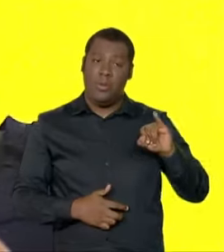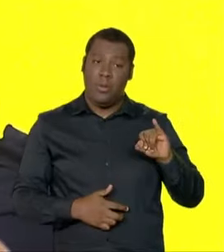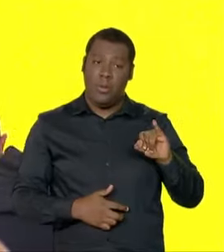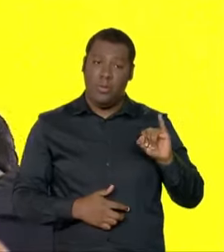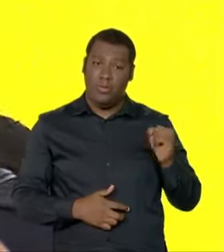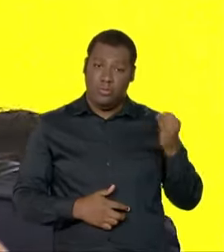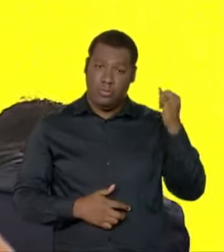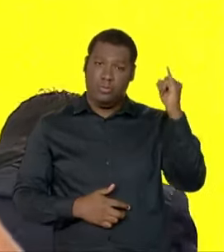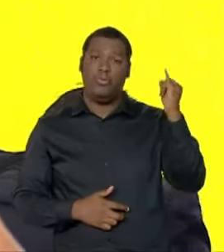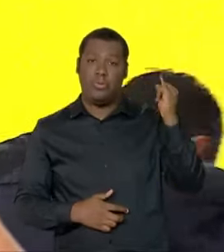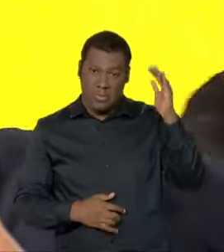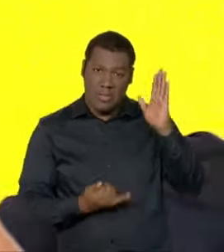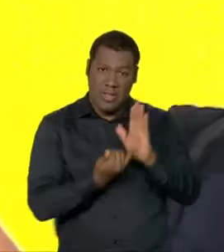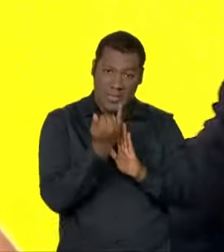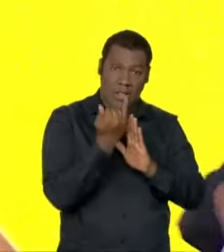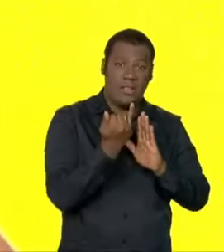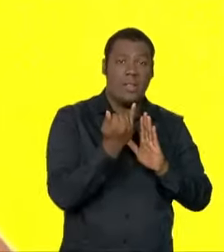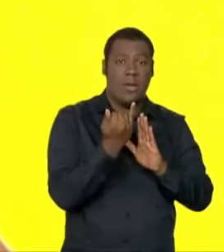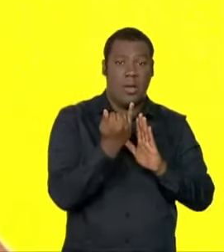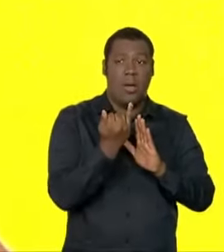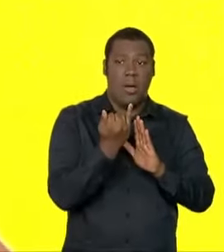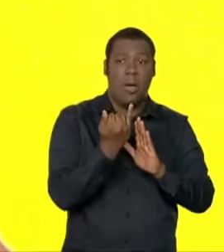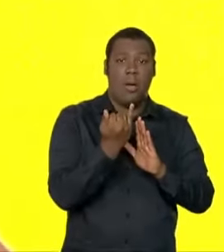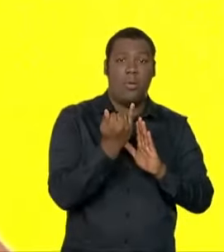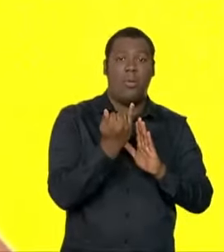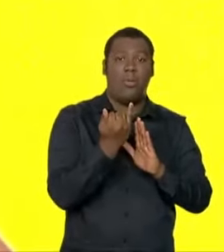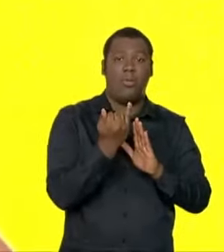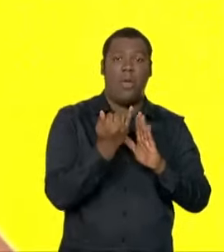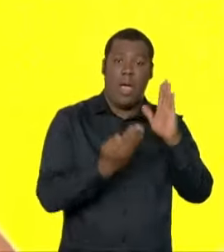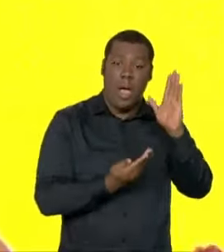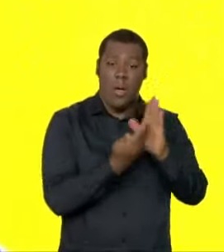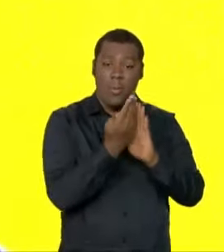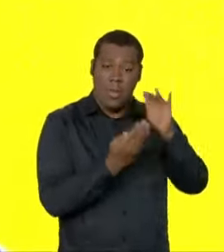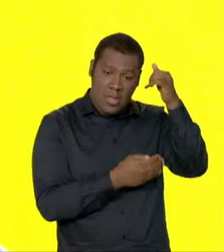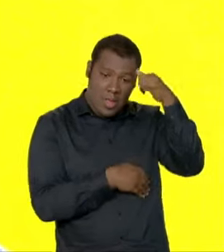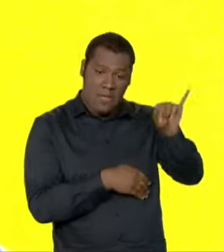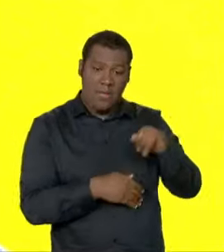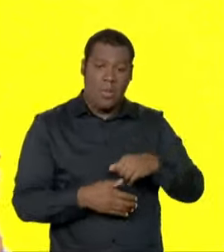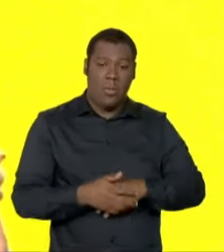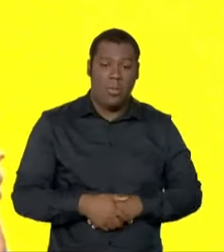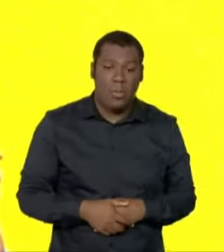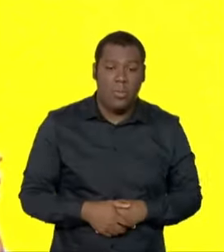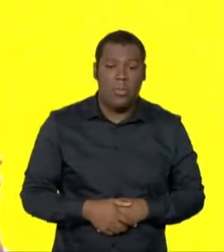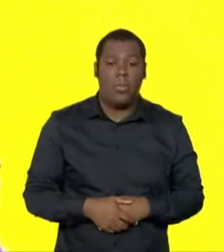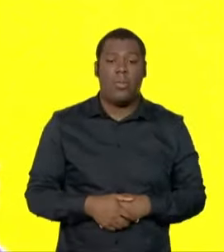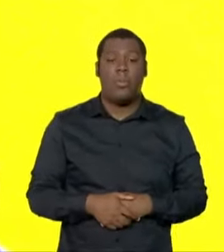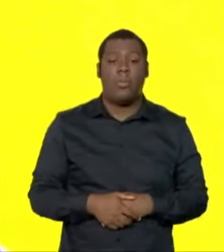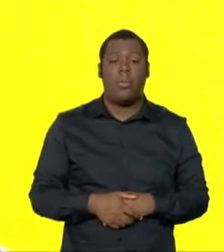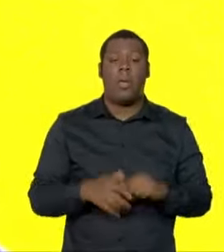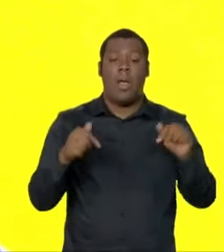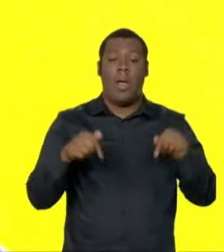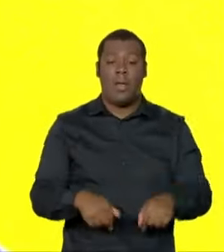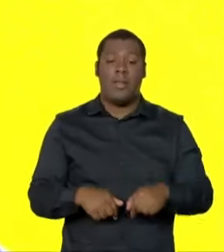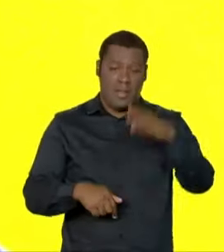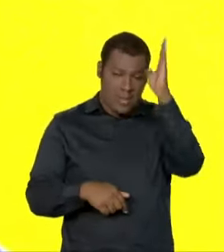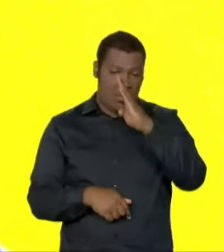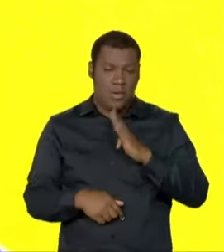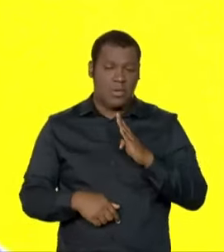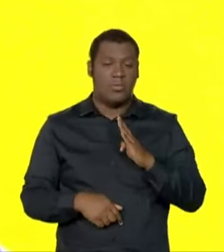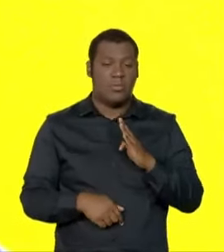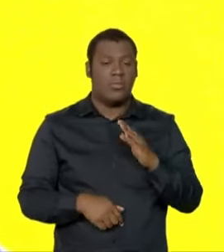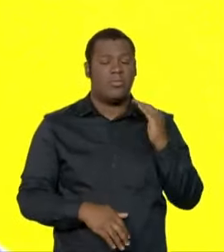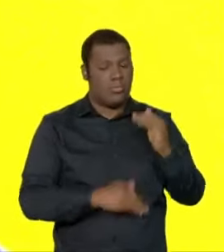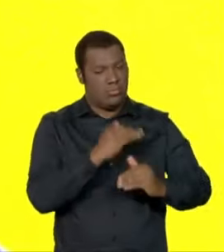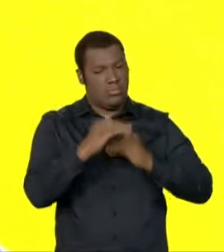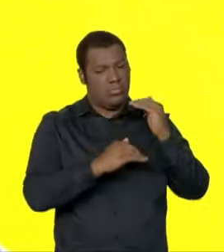vamos voltar a crescer, como fizemos no começo desse século, né? Crescemos uma vez e meia o